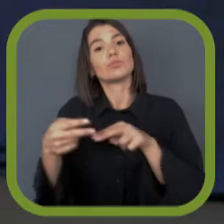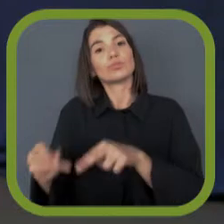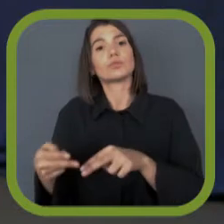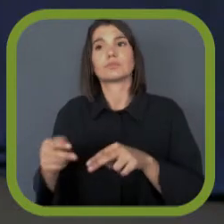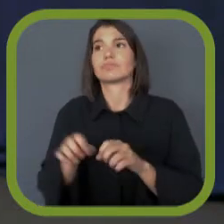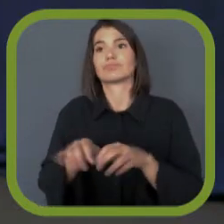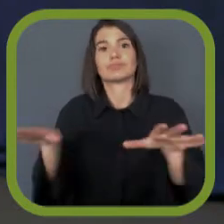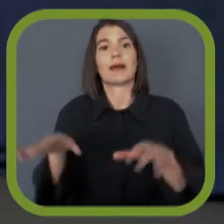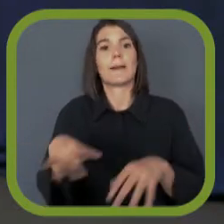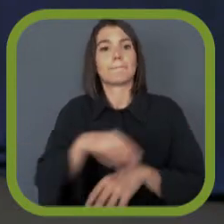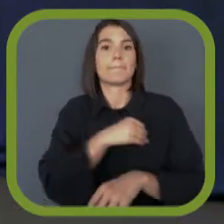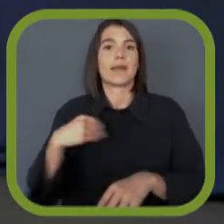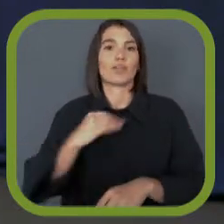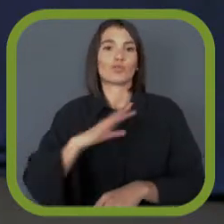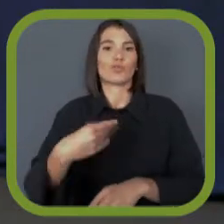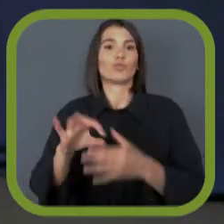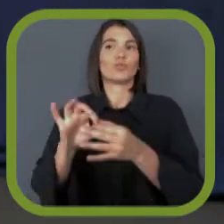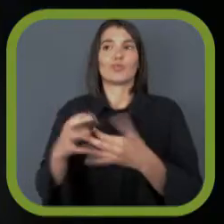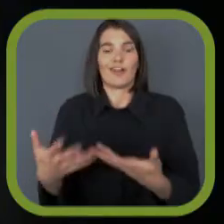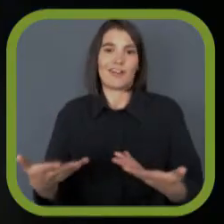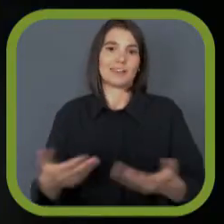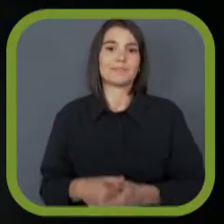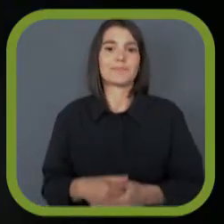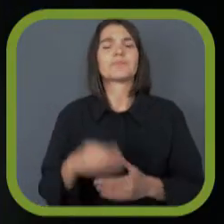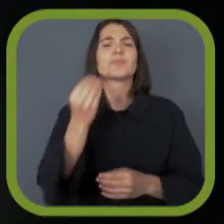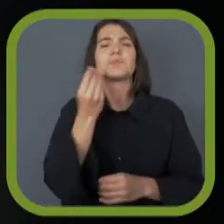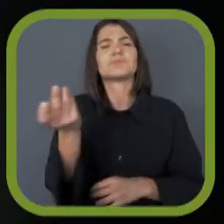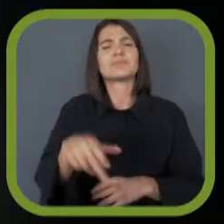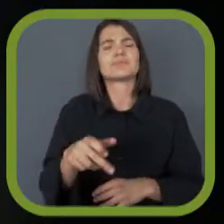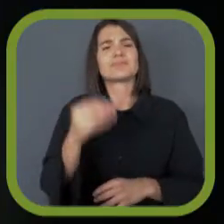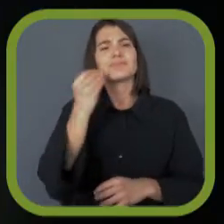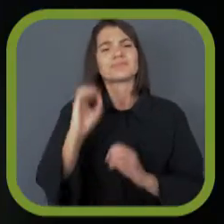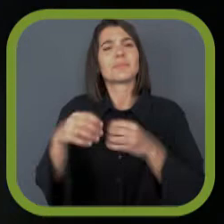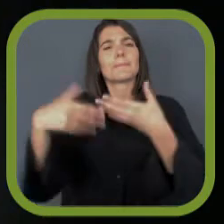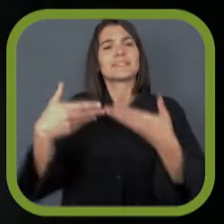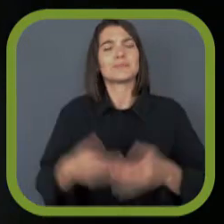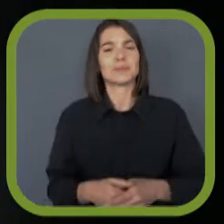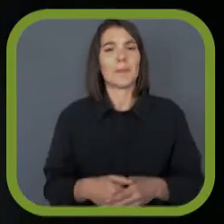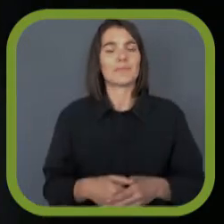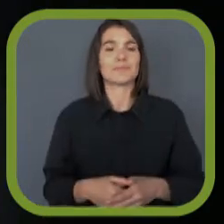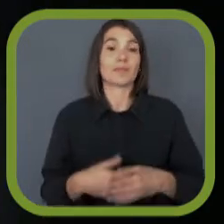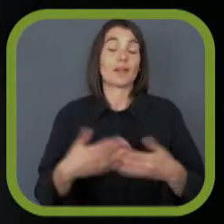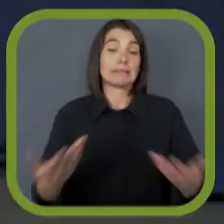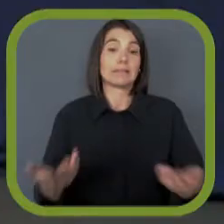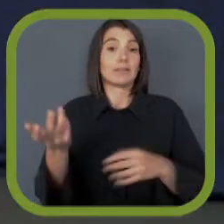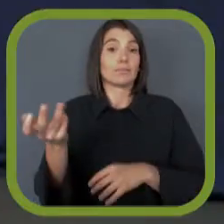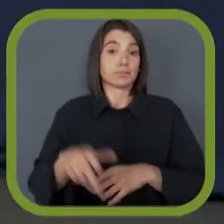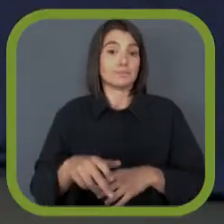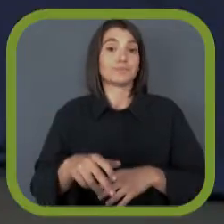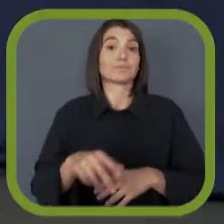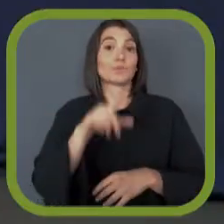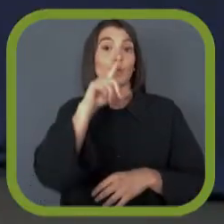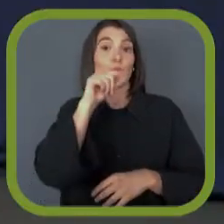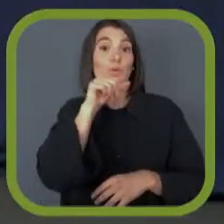passou para a alçada dos Médicos do Mundo, onde está hoje em dia. E como é que surgiu? Como é que foi o processo inicial? Isto